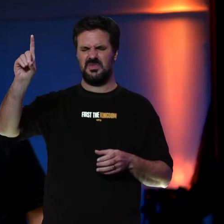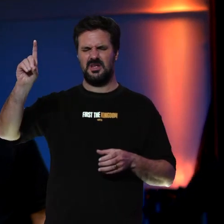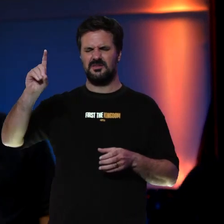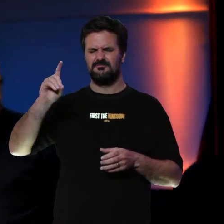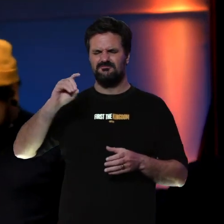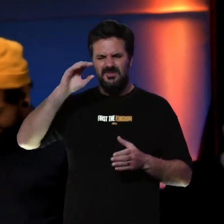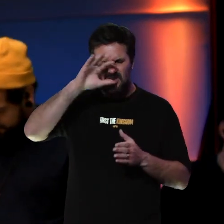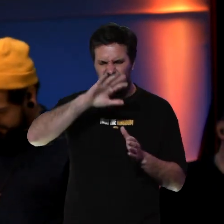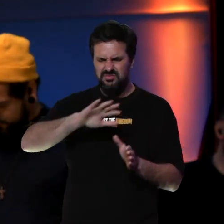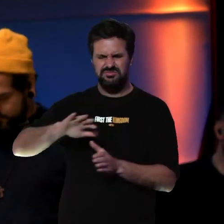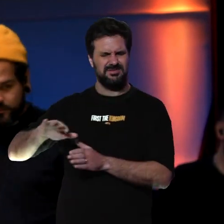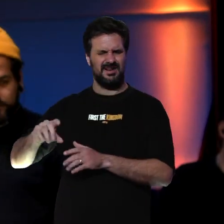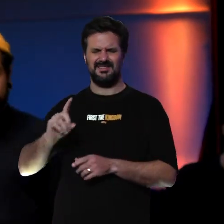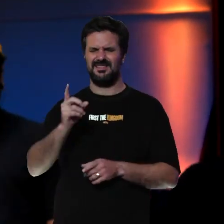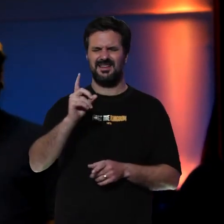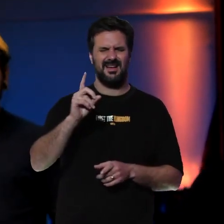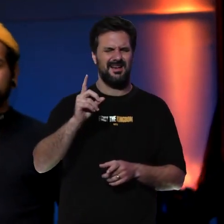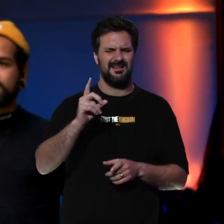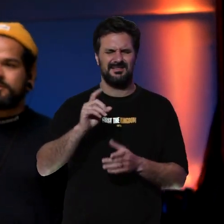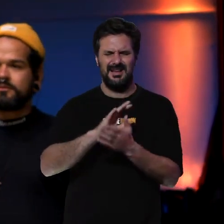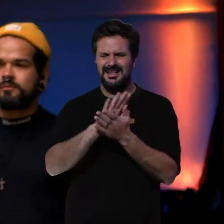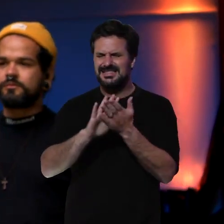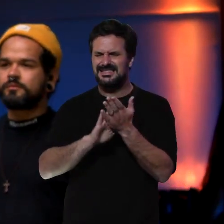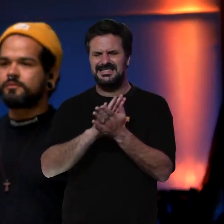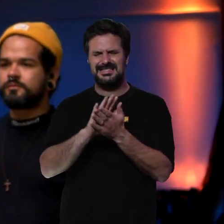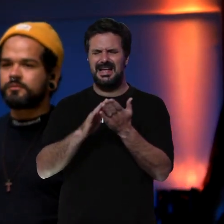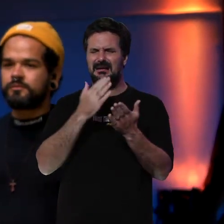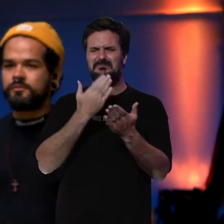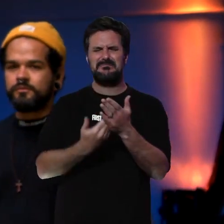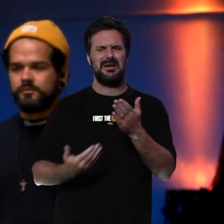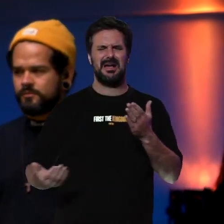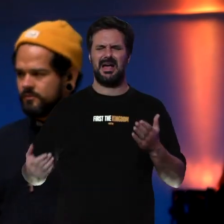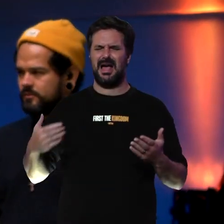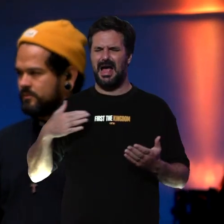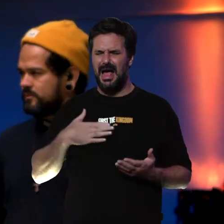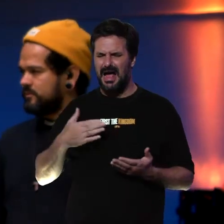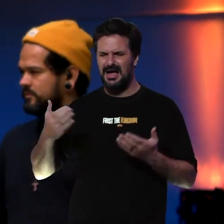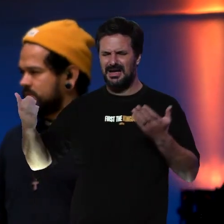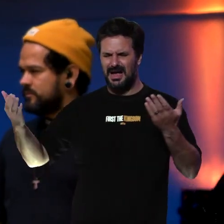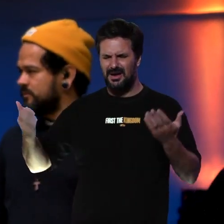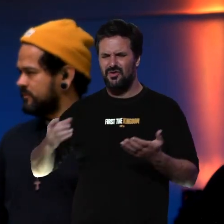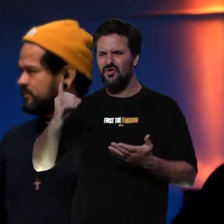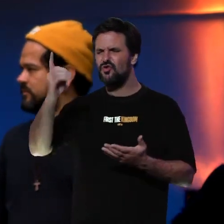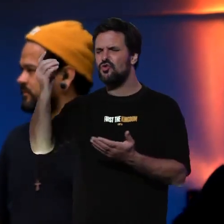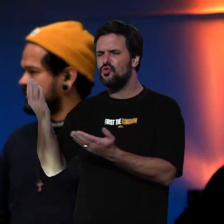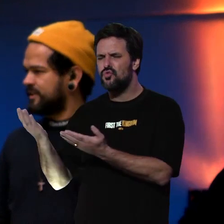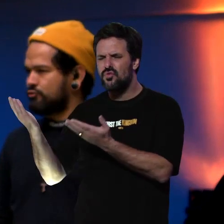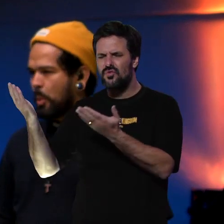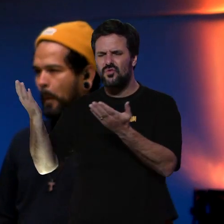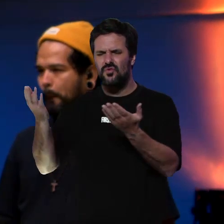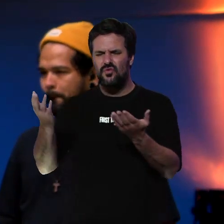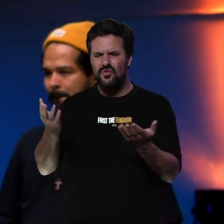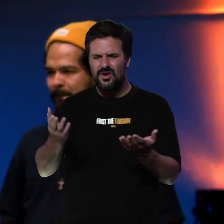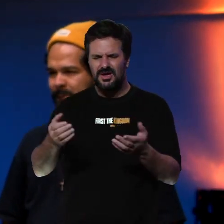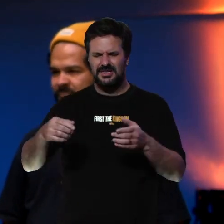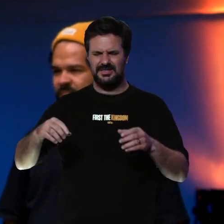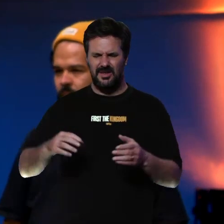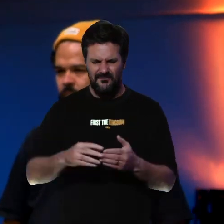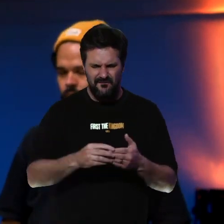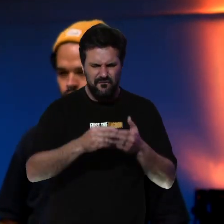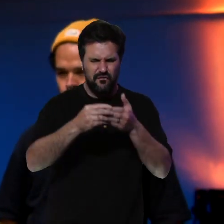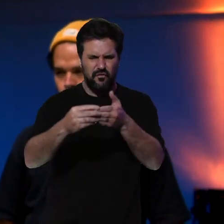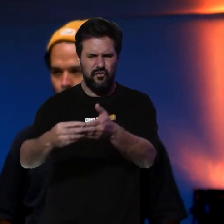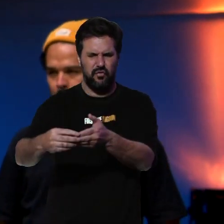negligenciar aquilo que o Senhor colocou sobre as nossas vidas, Deus. Eu quero pedir, Pai, nos visita hoje aqui, nos direciona, nos aponta a